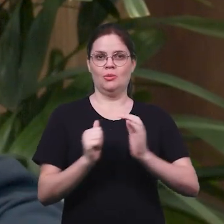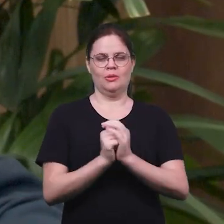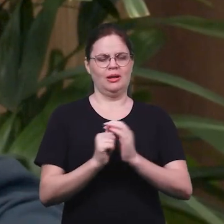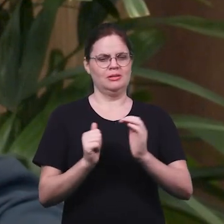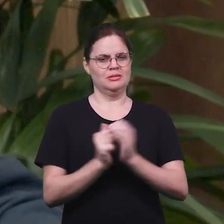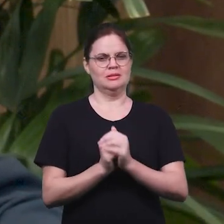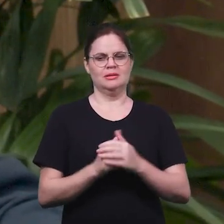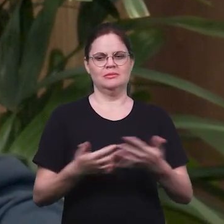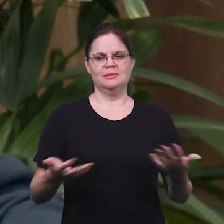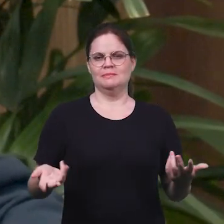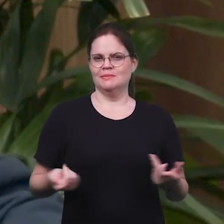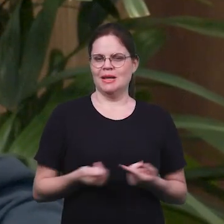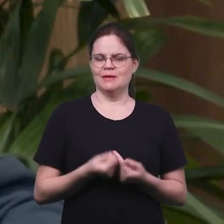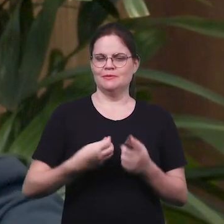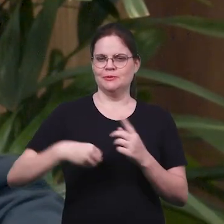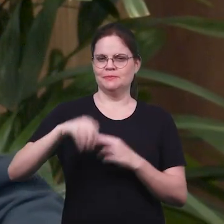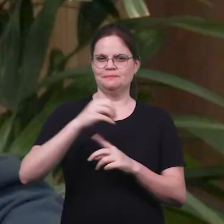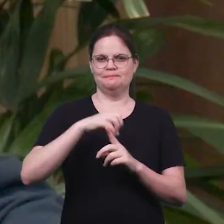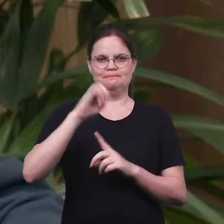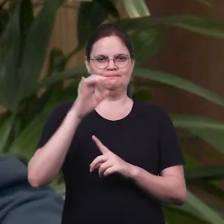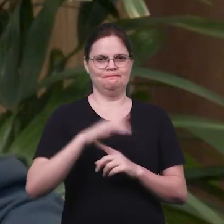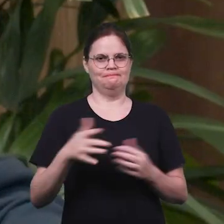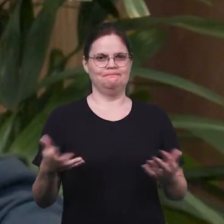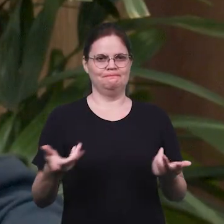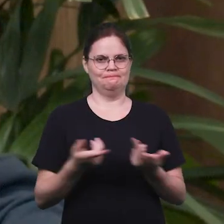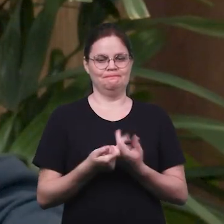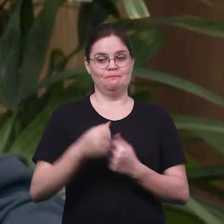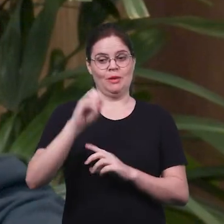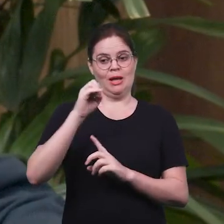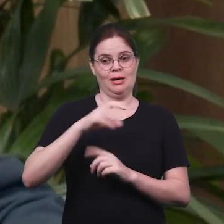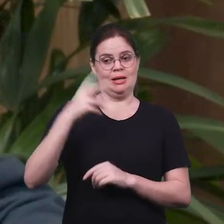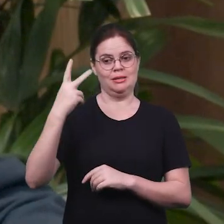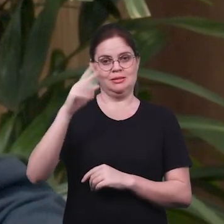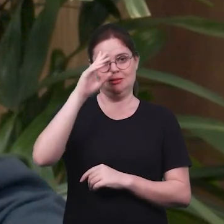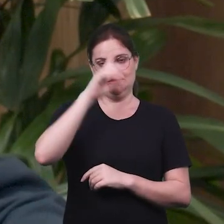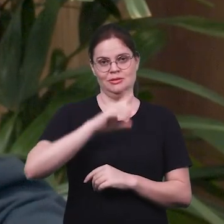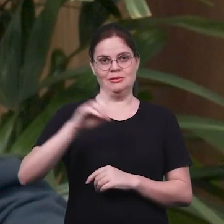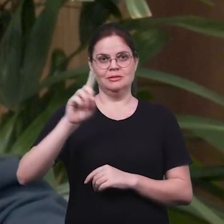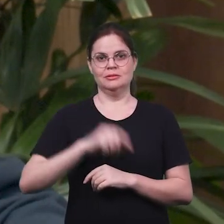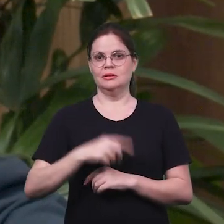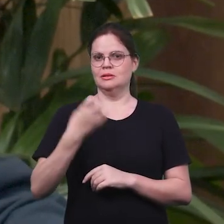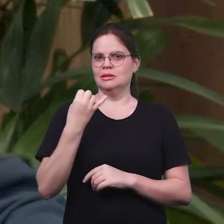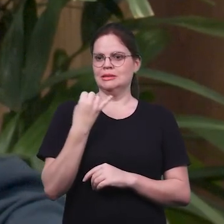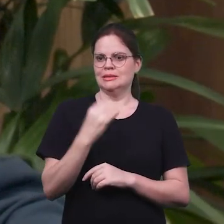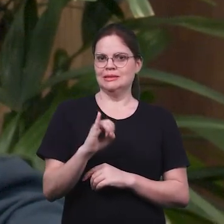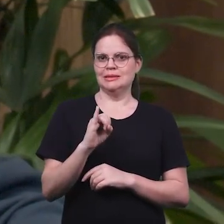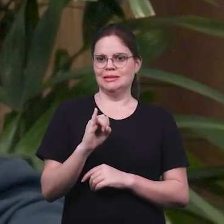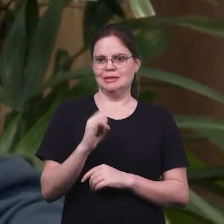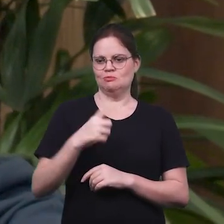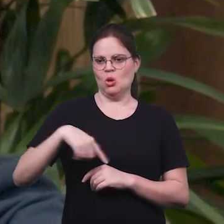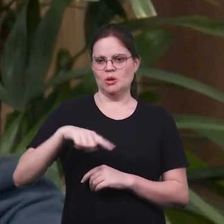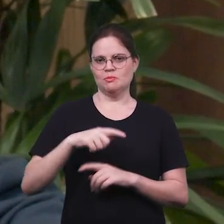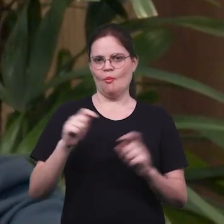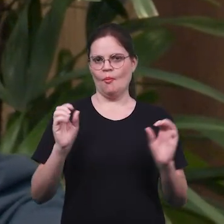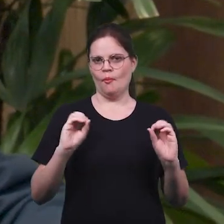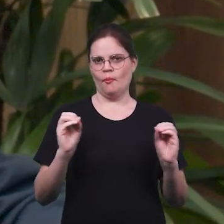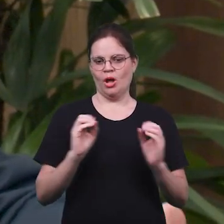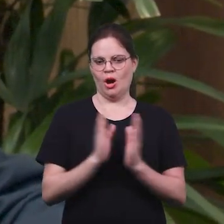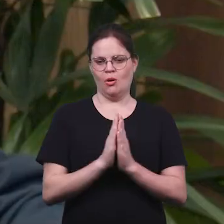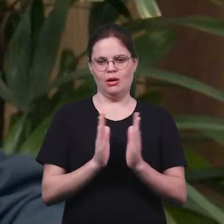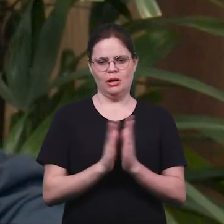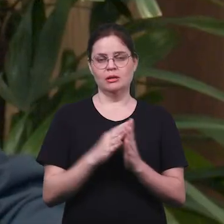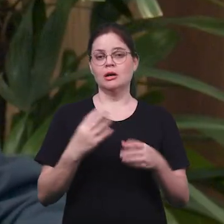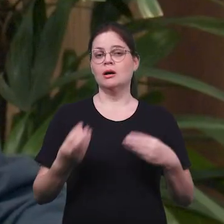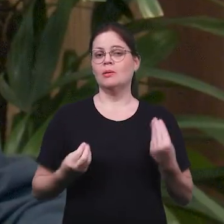A oração é um recurso glorioso da graça de Deus. E se não fosse a oração, com certeza